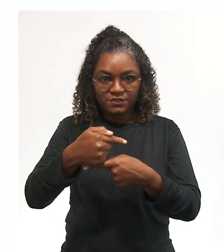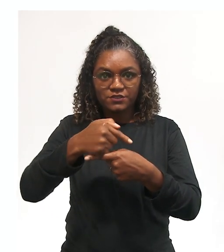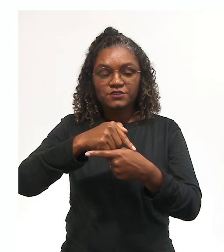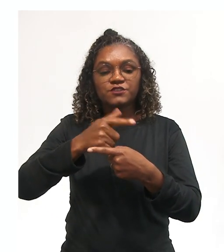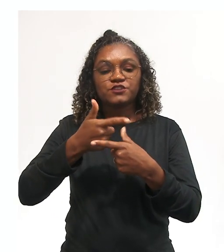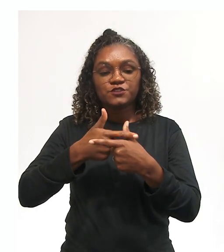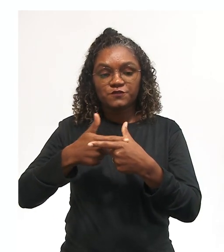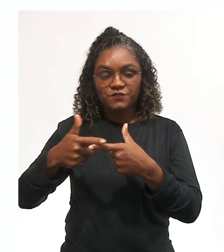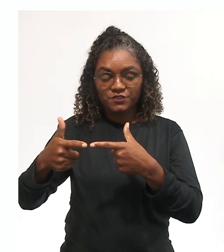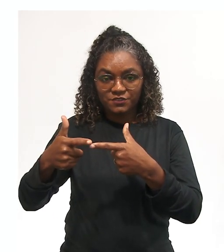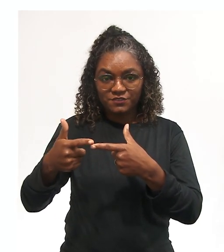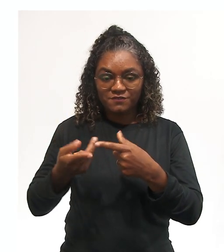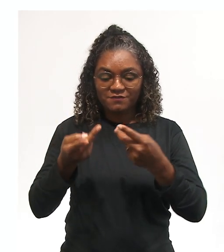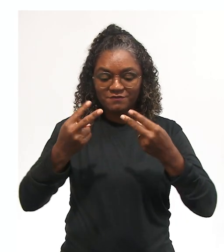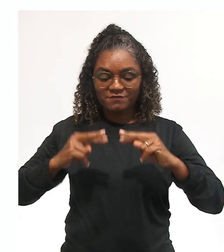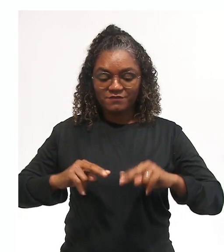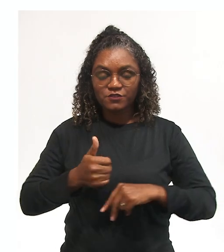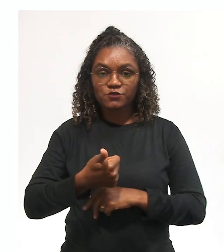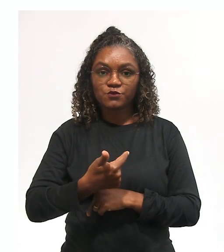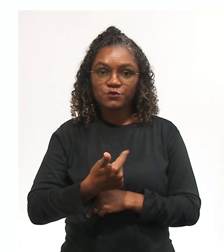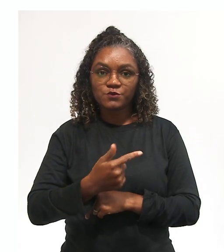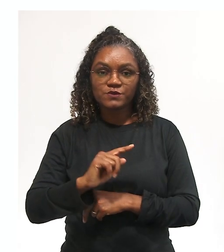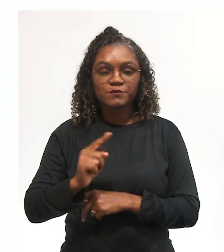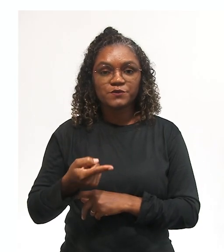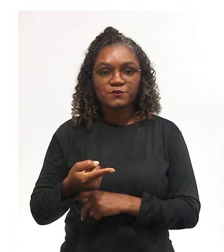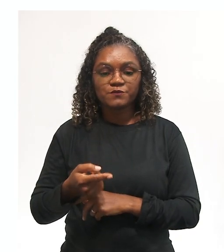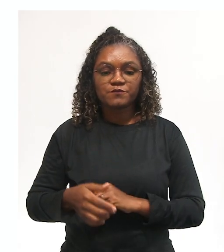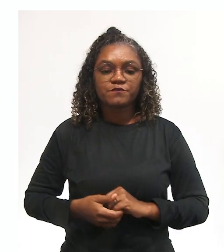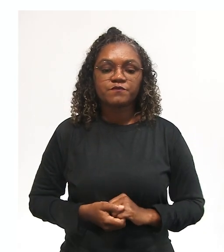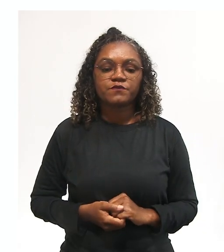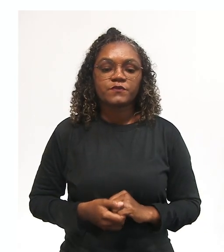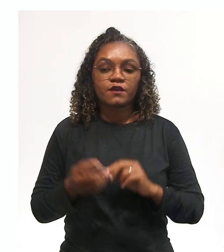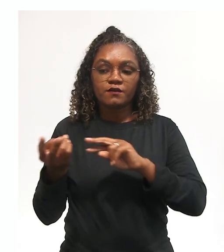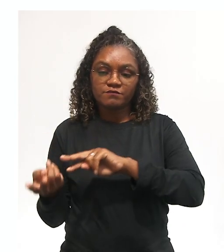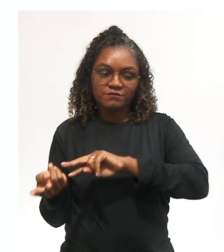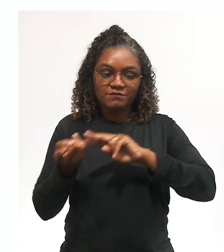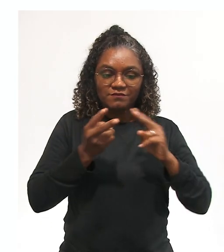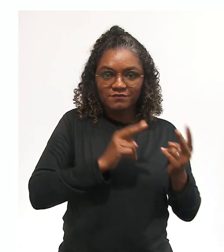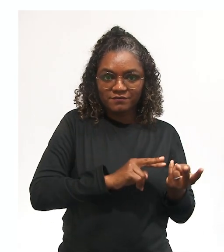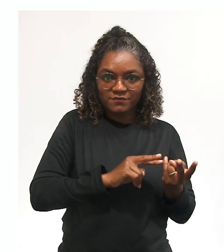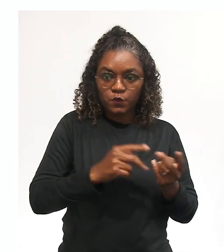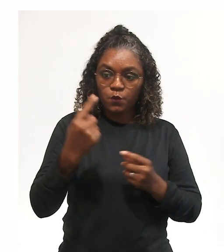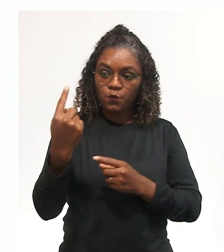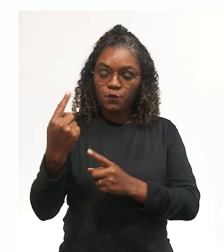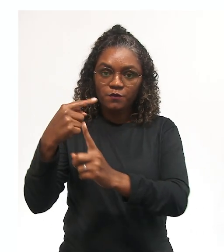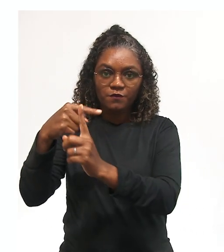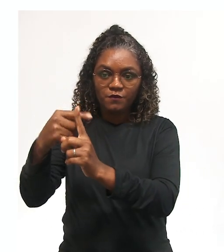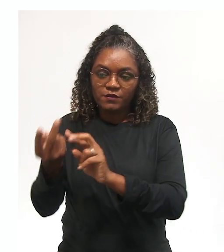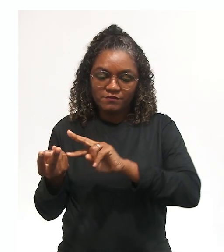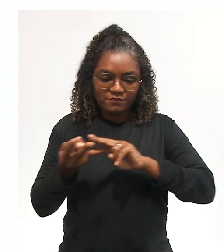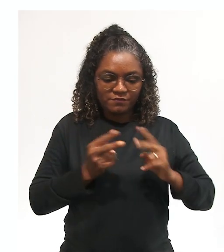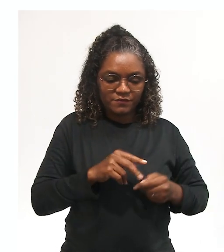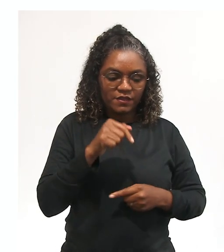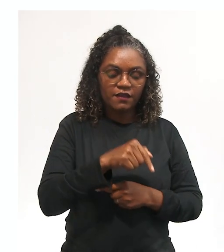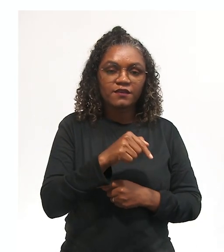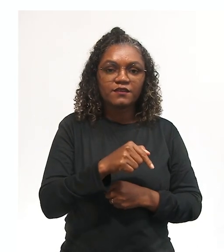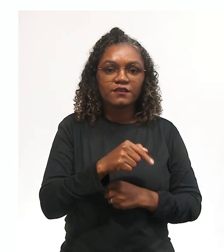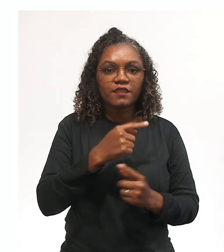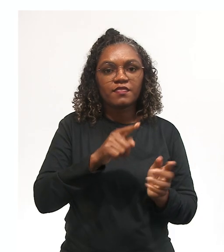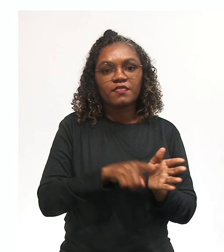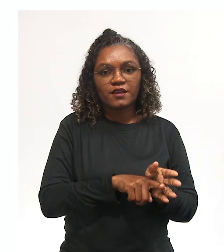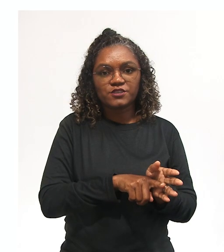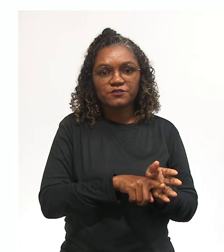1,41666. Esse 1 que está positivo passa para o outro membro negativo. Então,